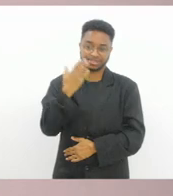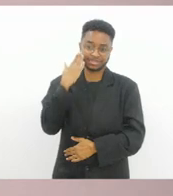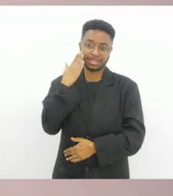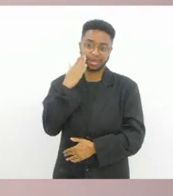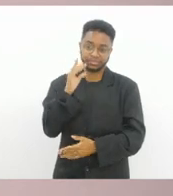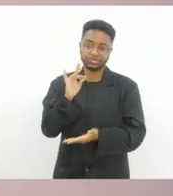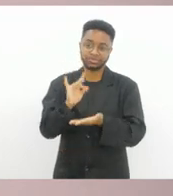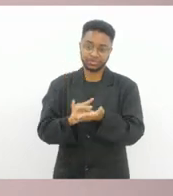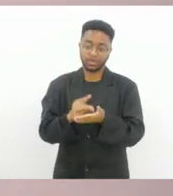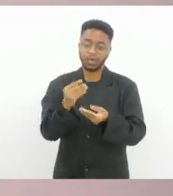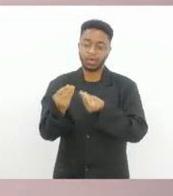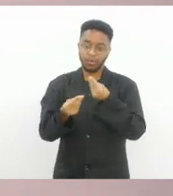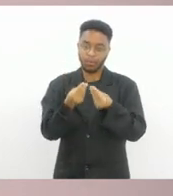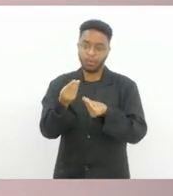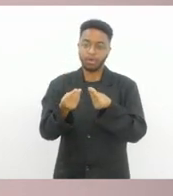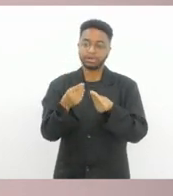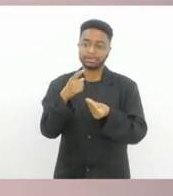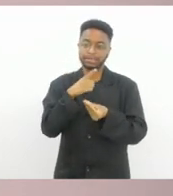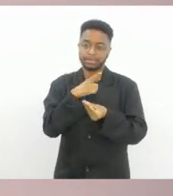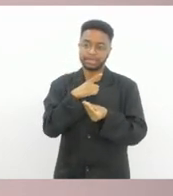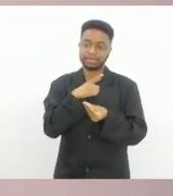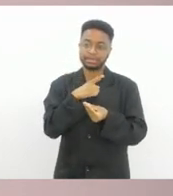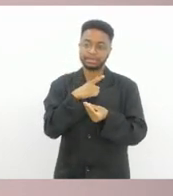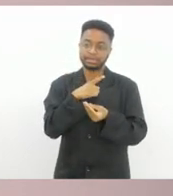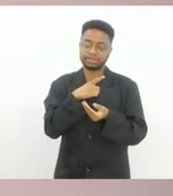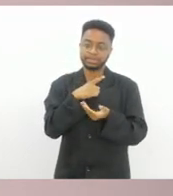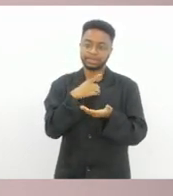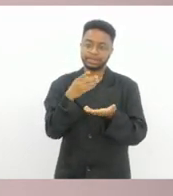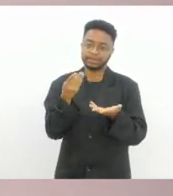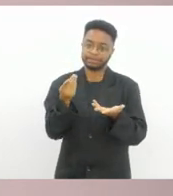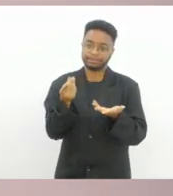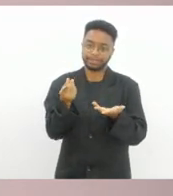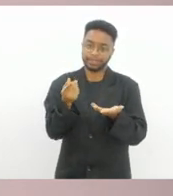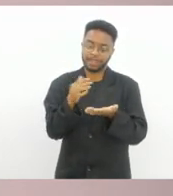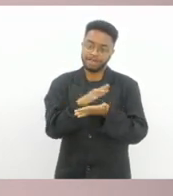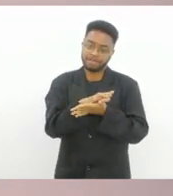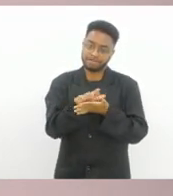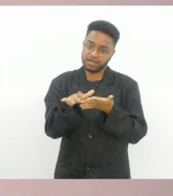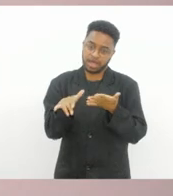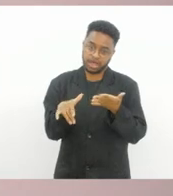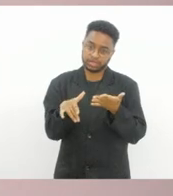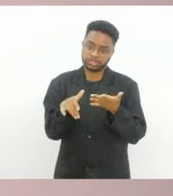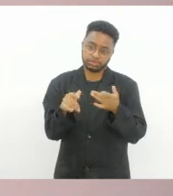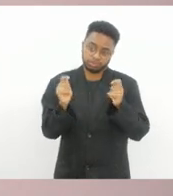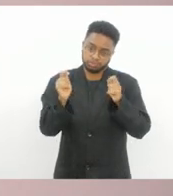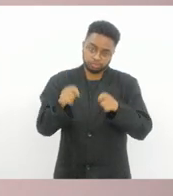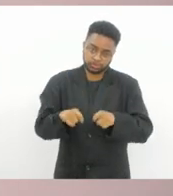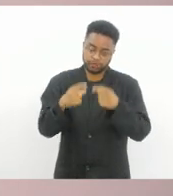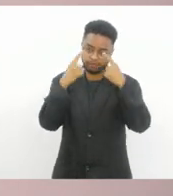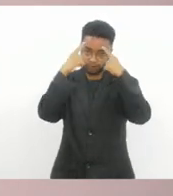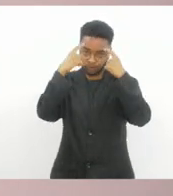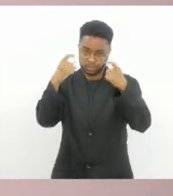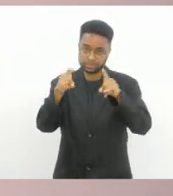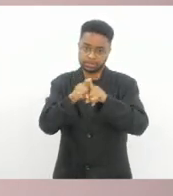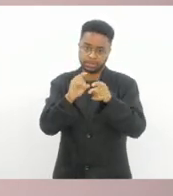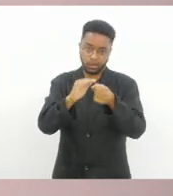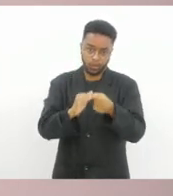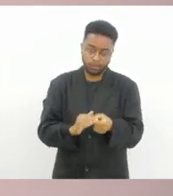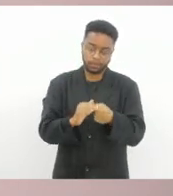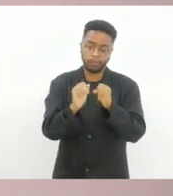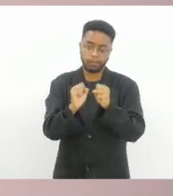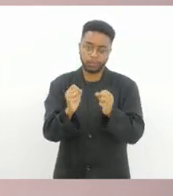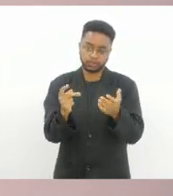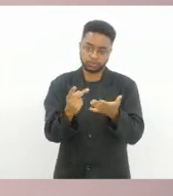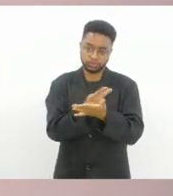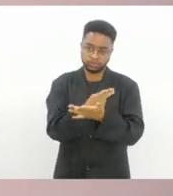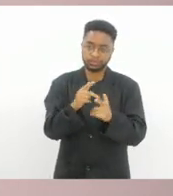vem atravessado, né, de, enfim, várias possíveis violências e opressões que,